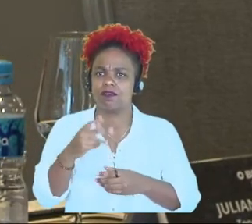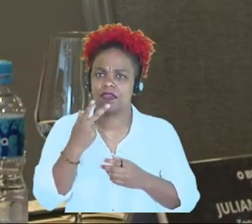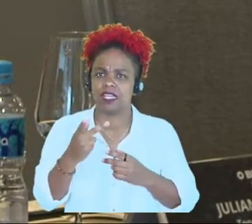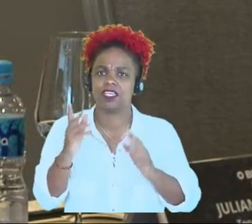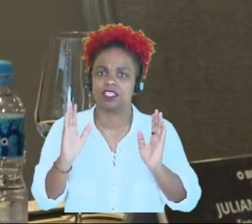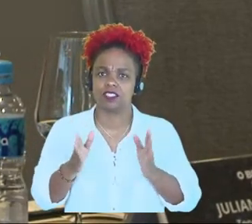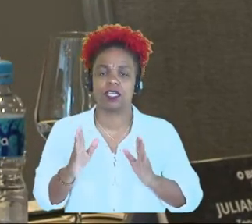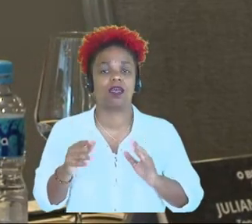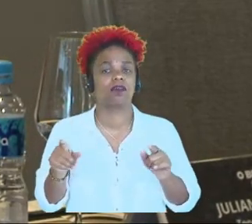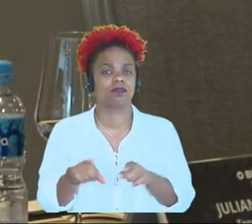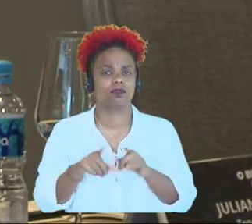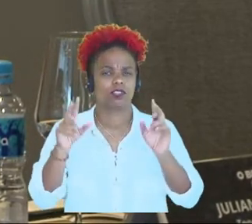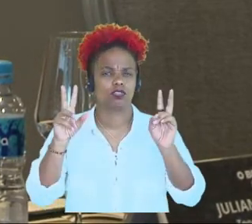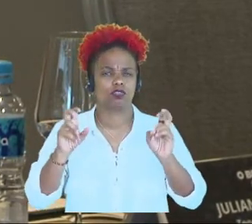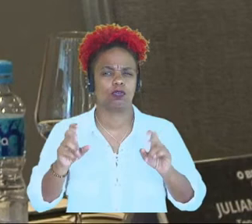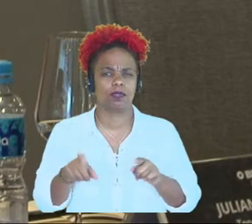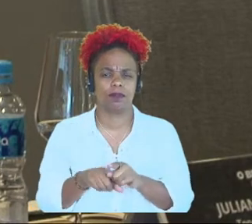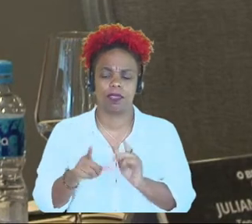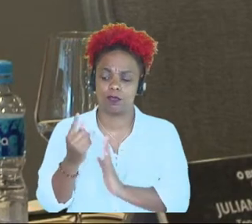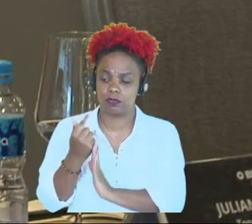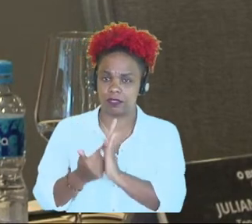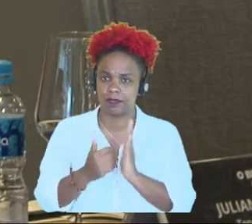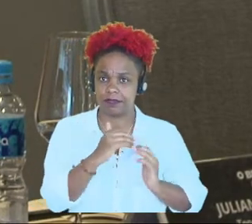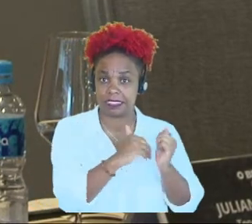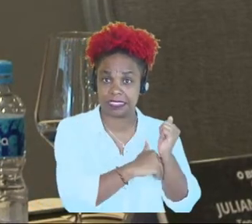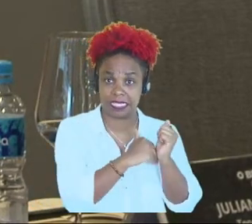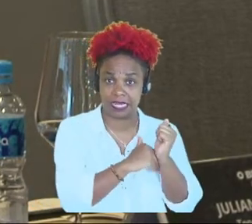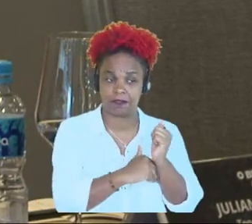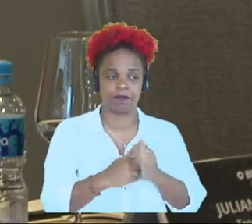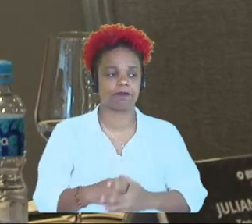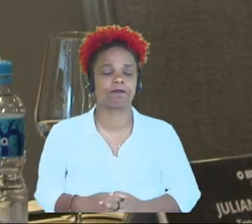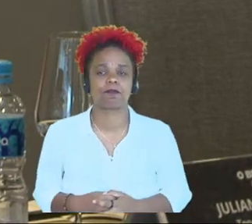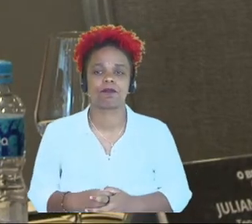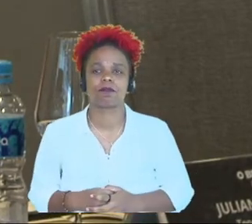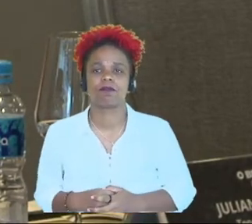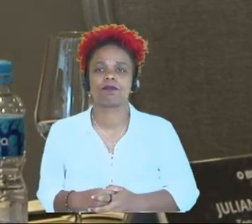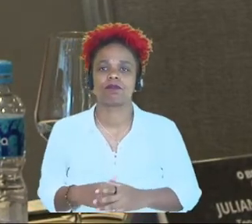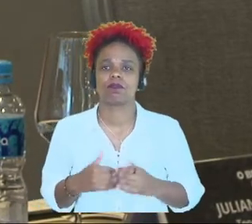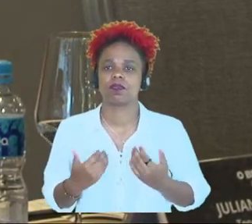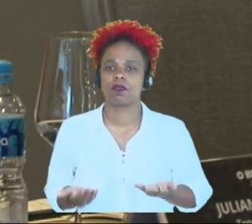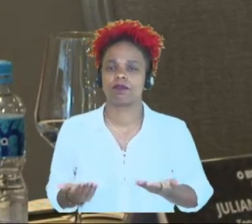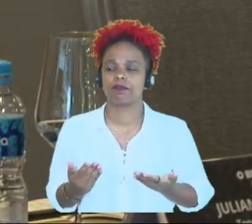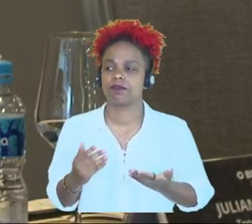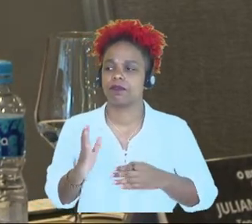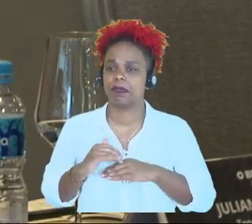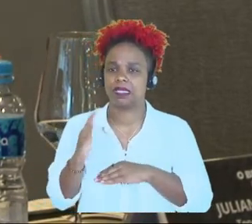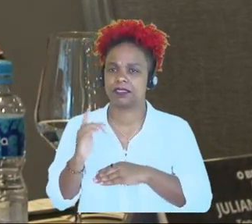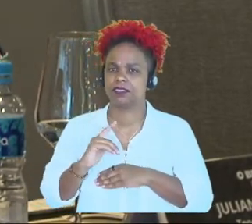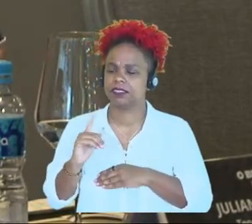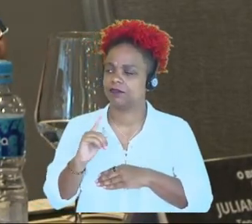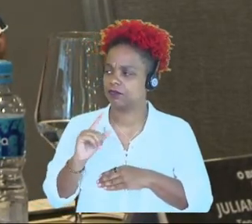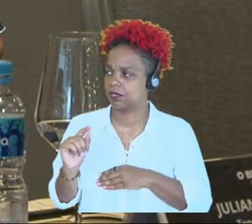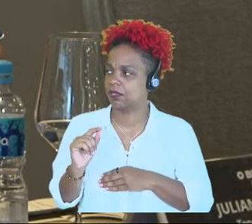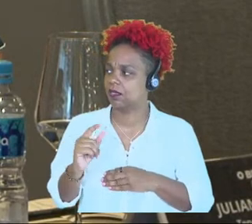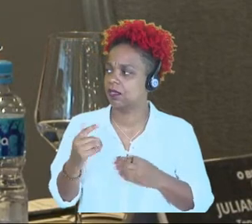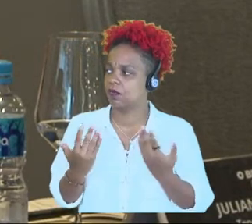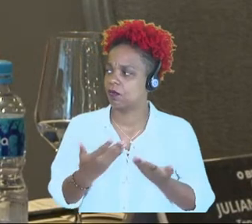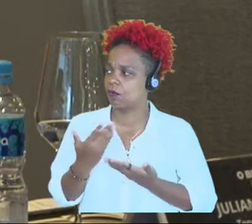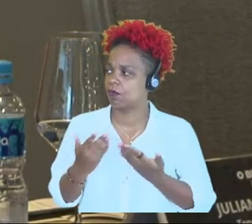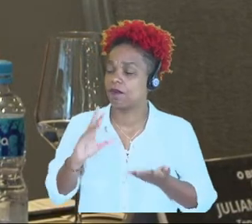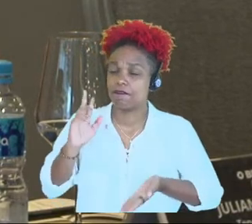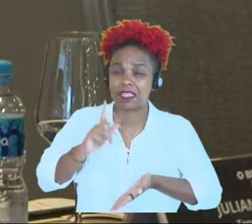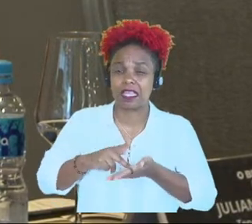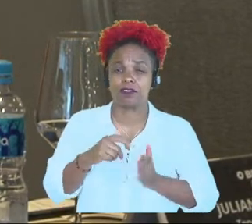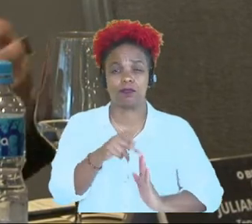emendas de relator, também conhecidas como orçamento secreto. Ou seja, a margem de manobra para o governo é cada vez menor. E colocar, de fato,